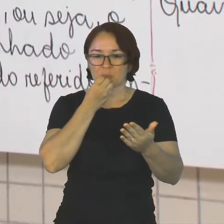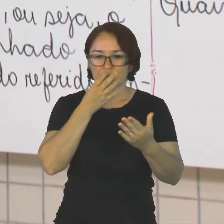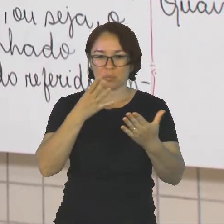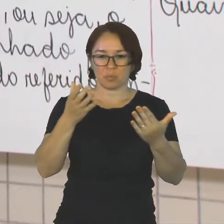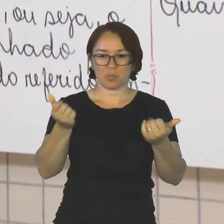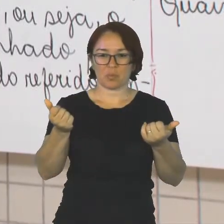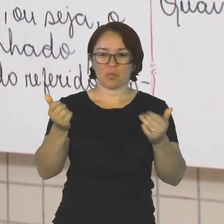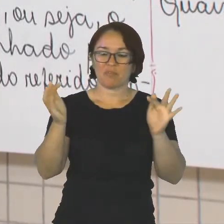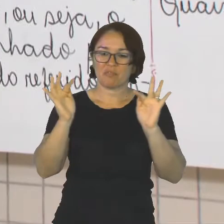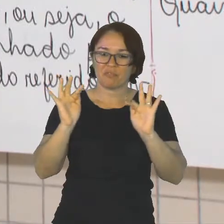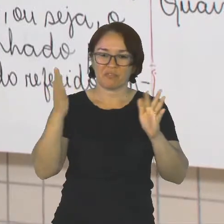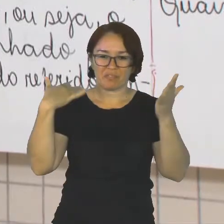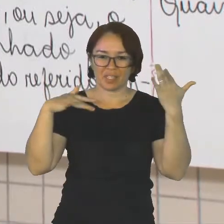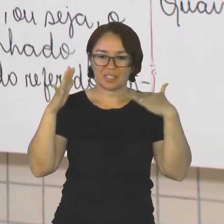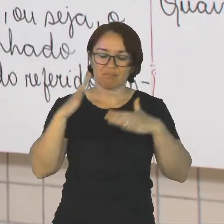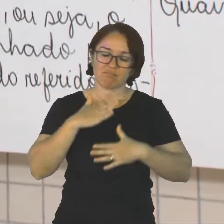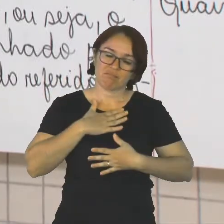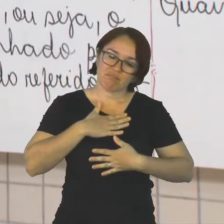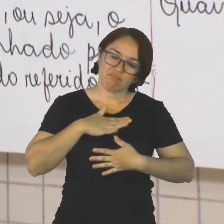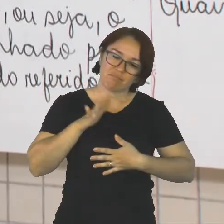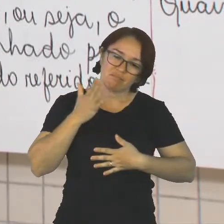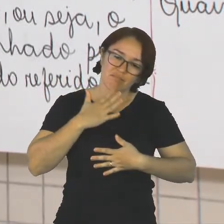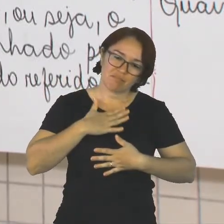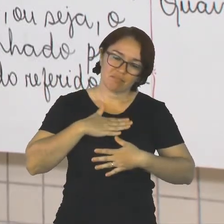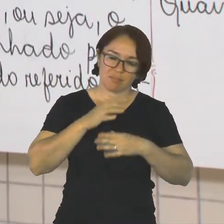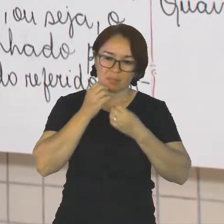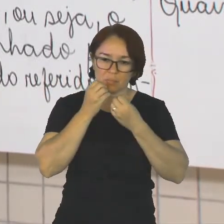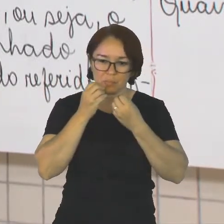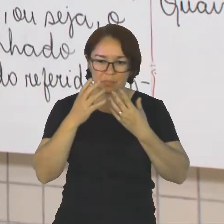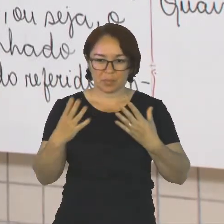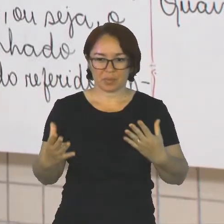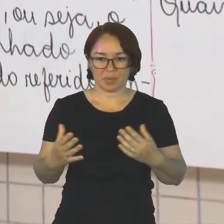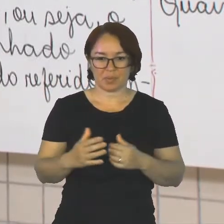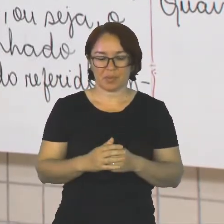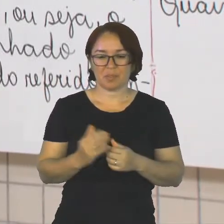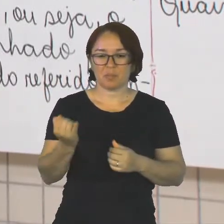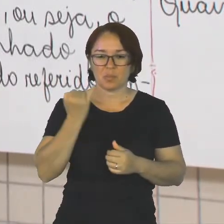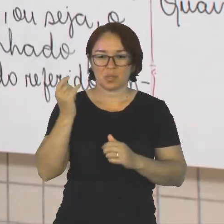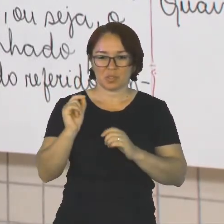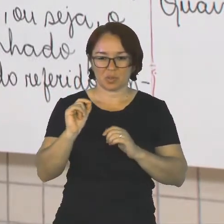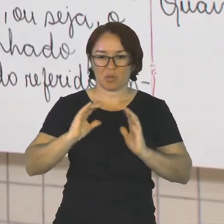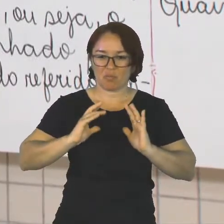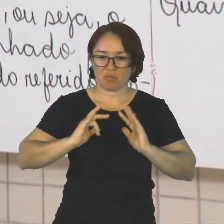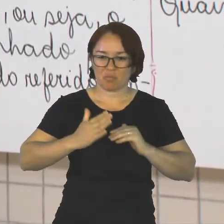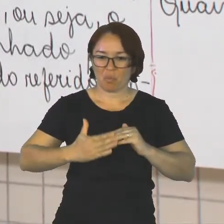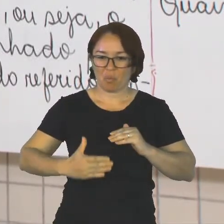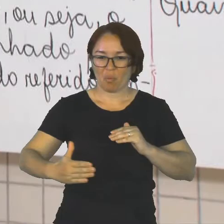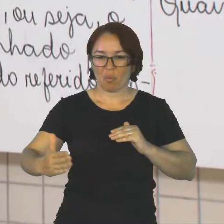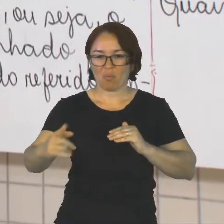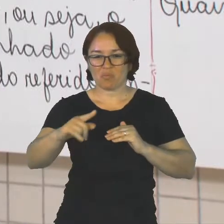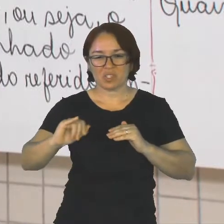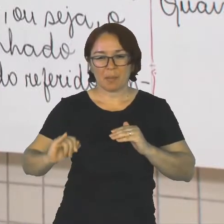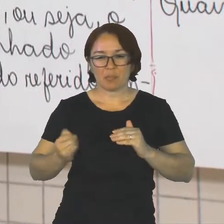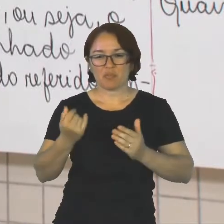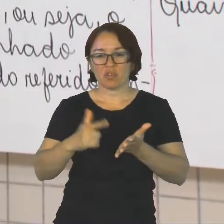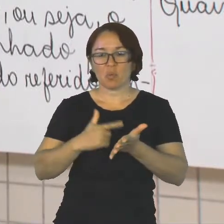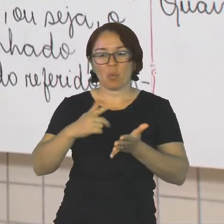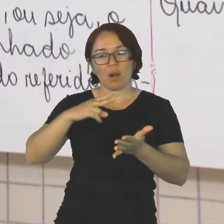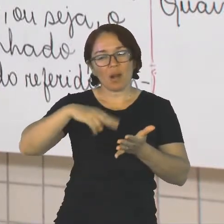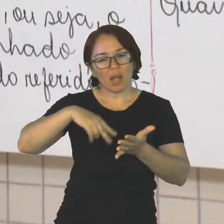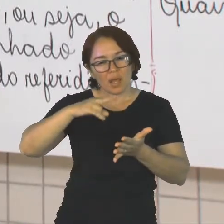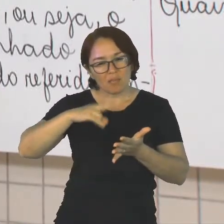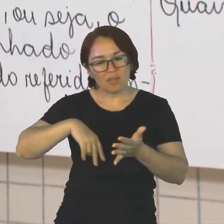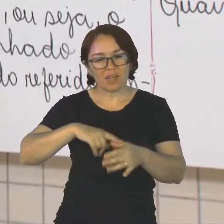Feliz Natal, um bom descanso. Leiam durante essas férias, aproveite o tempo de vocês de maneira